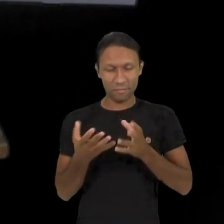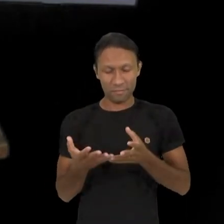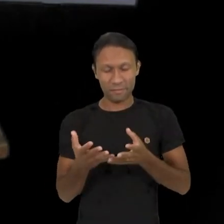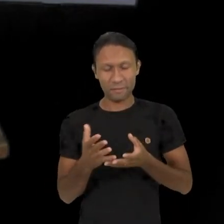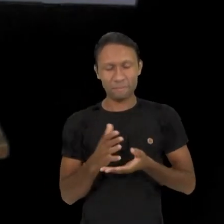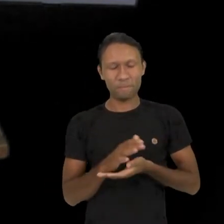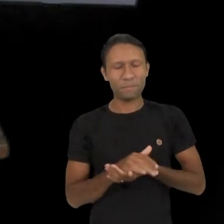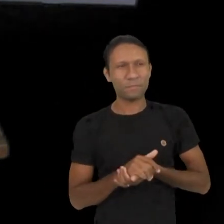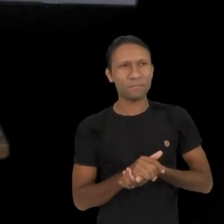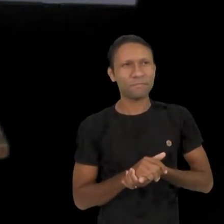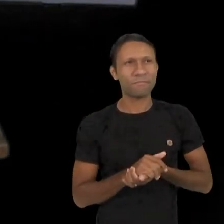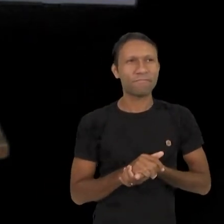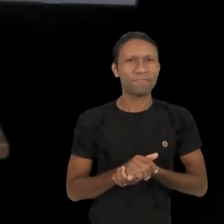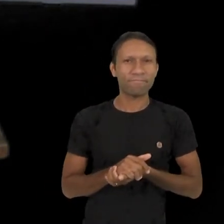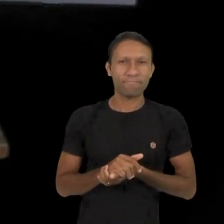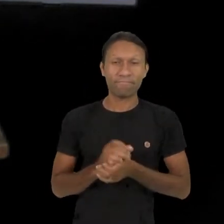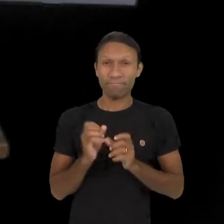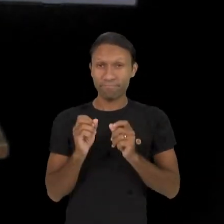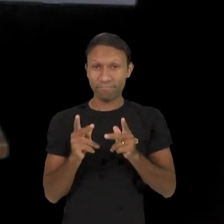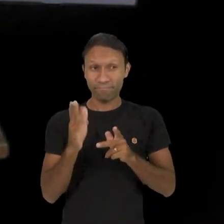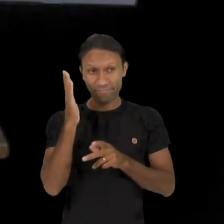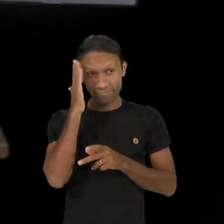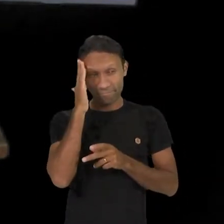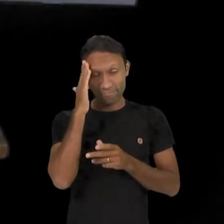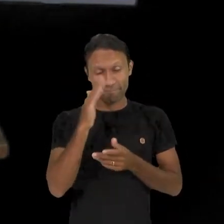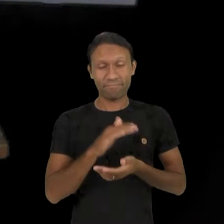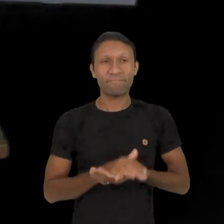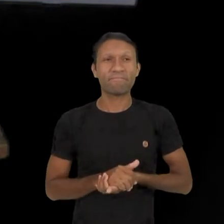alguma organela. Tudo bem?